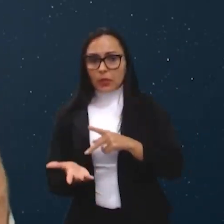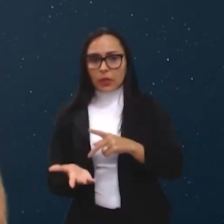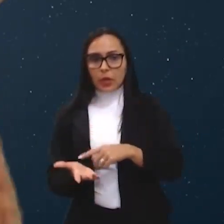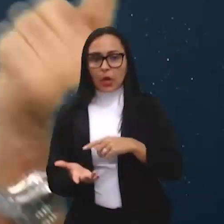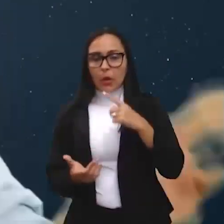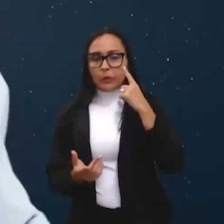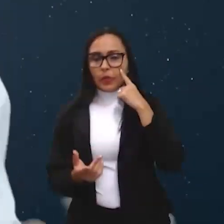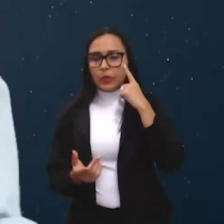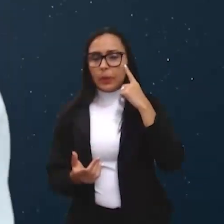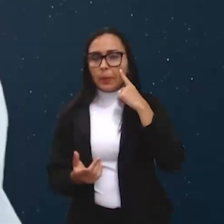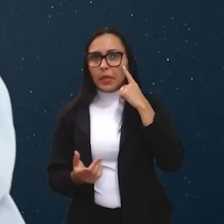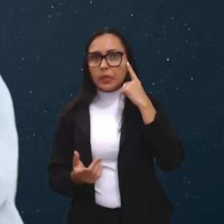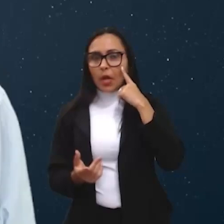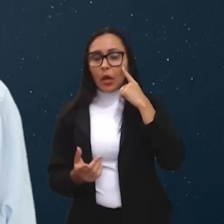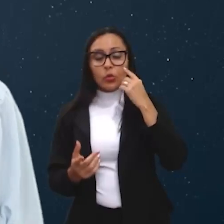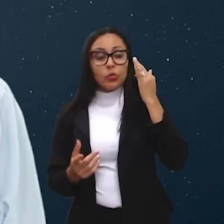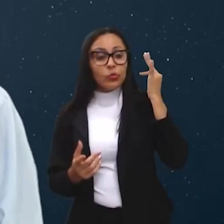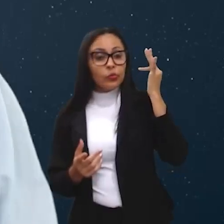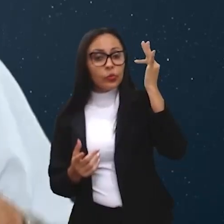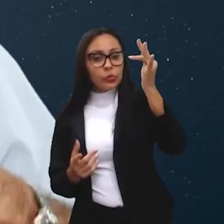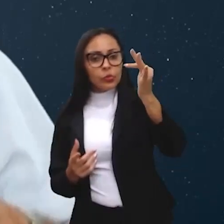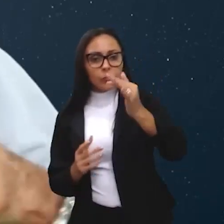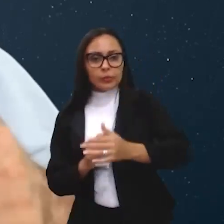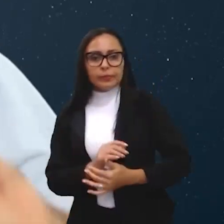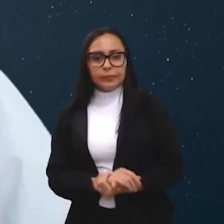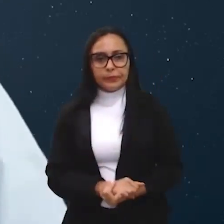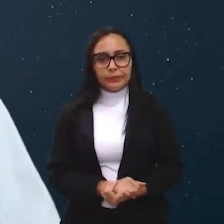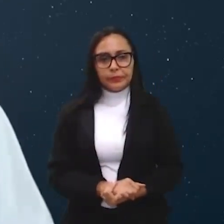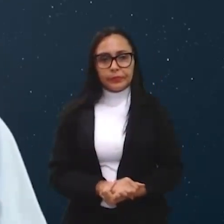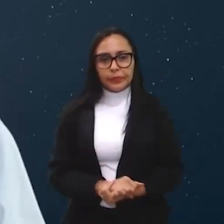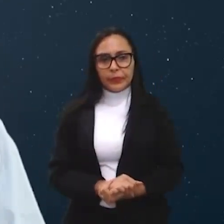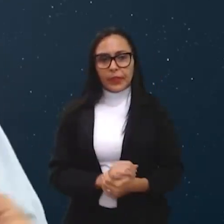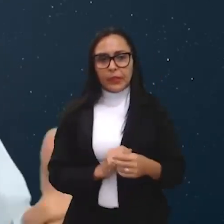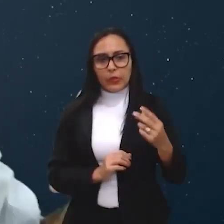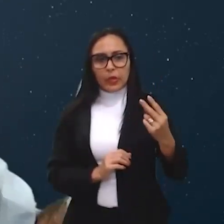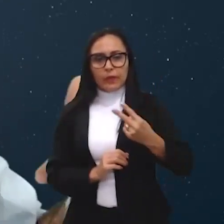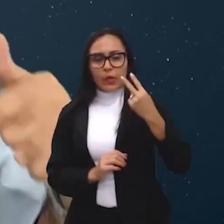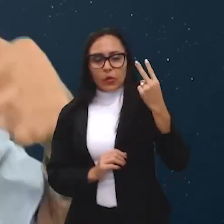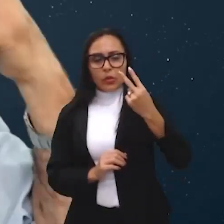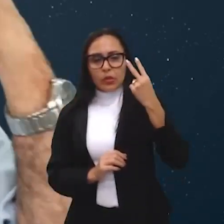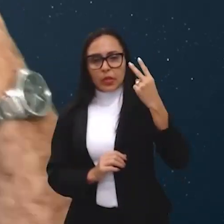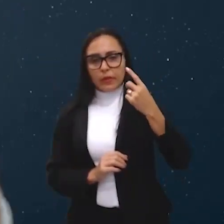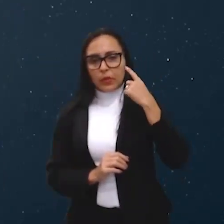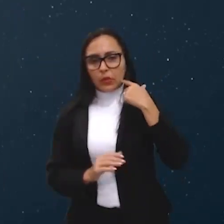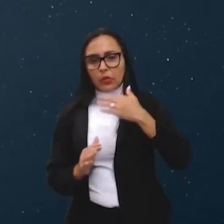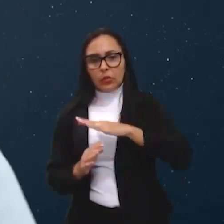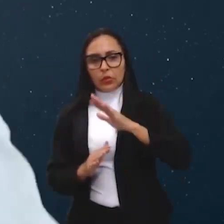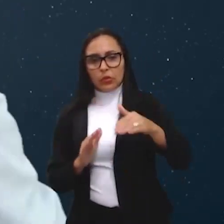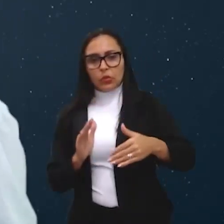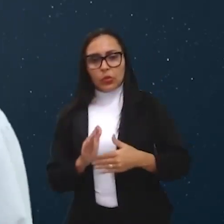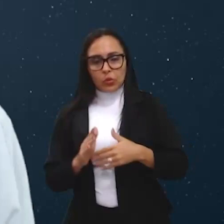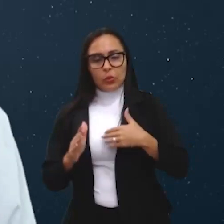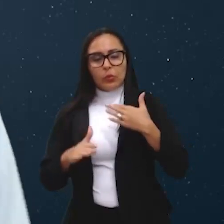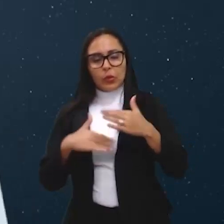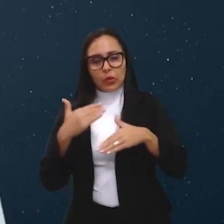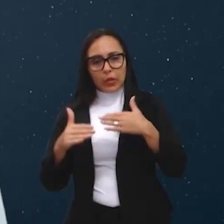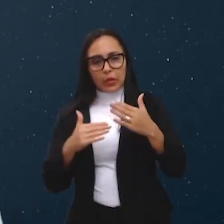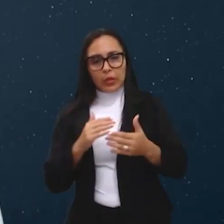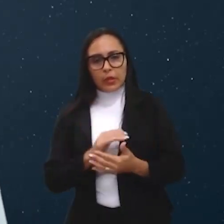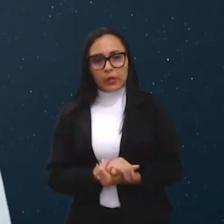arte vislumbrando o futuro. É o nome futurismo. Então, eles valorizavam a velocidade, valorizavam o progresso,